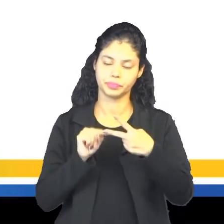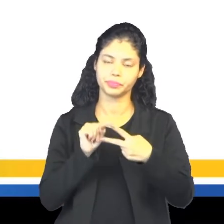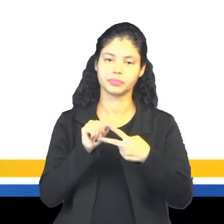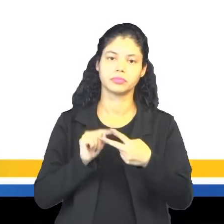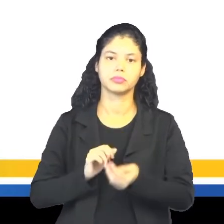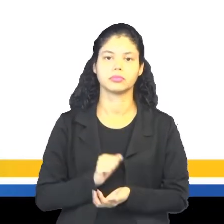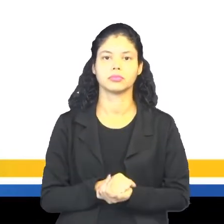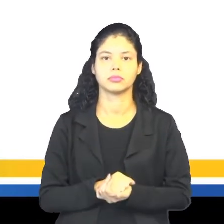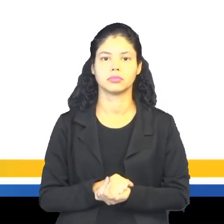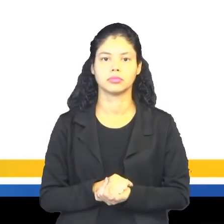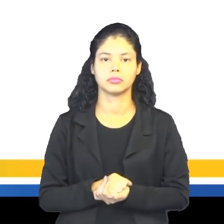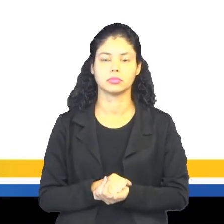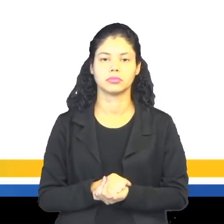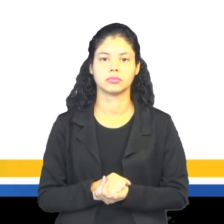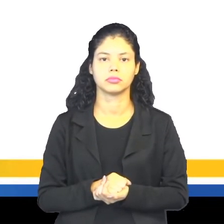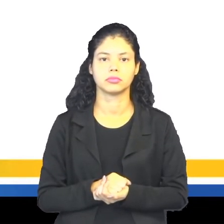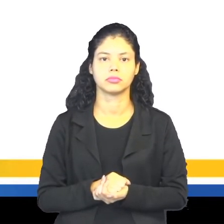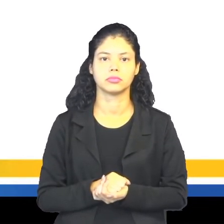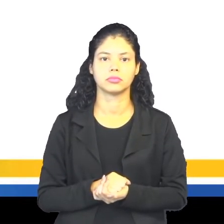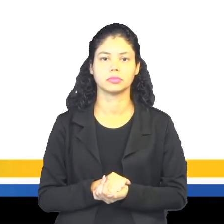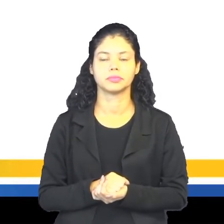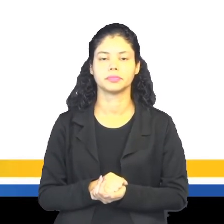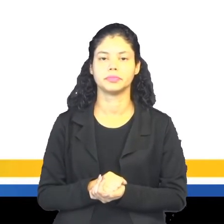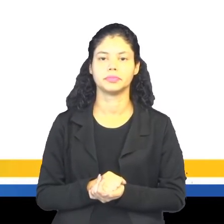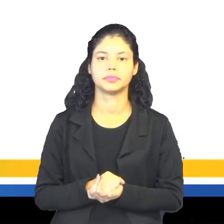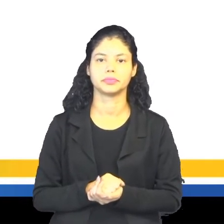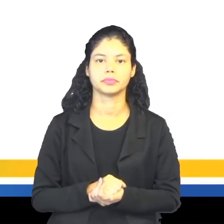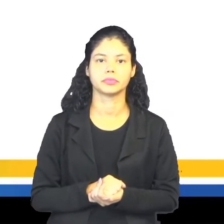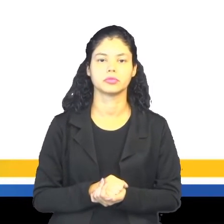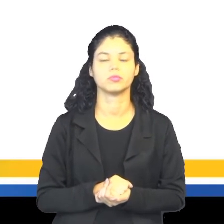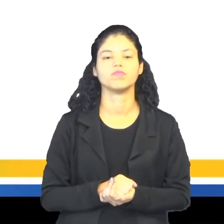né, um reino independente.